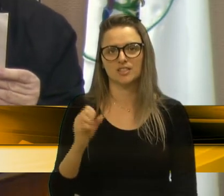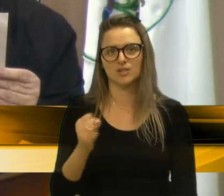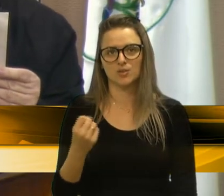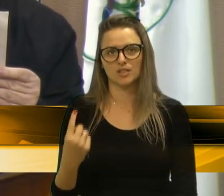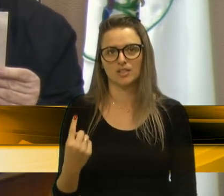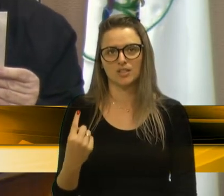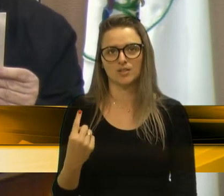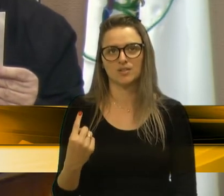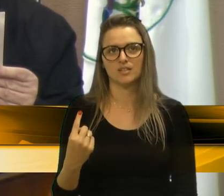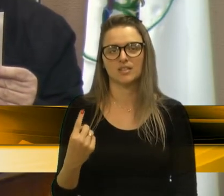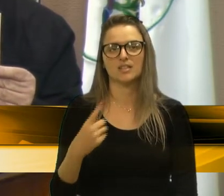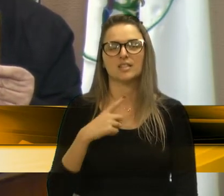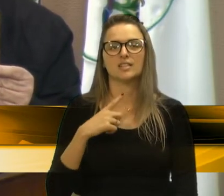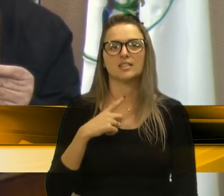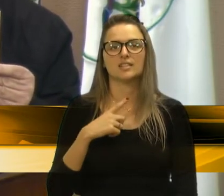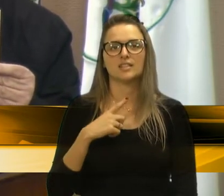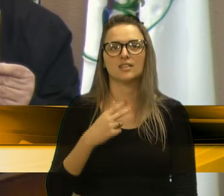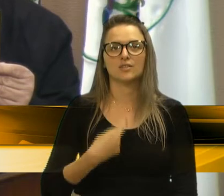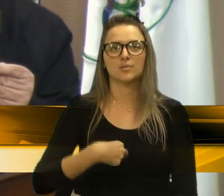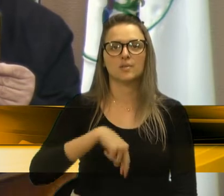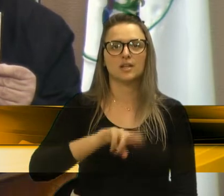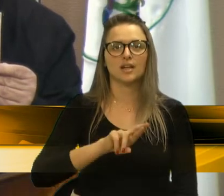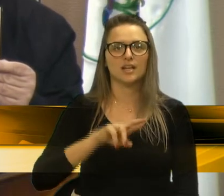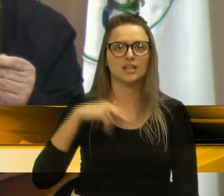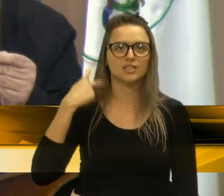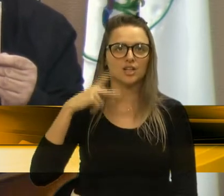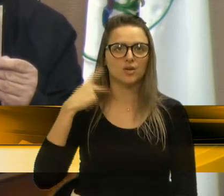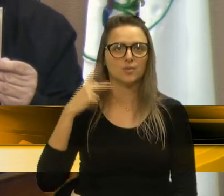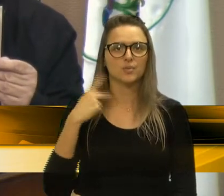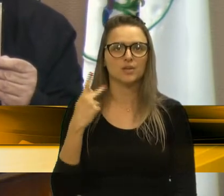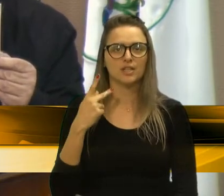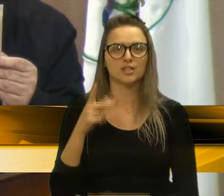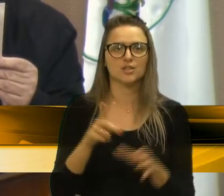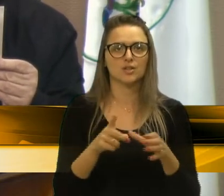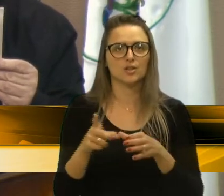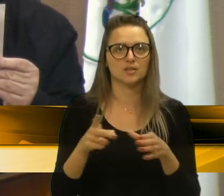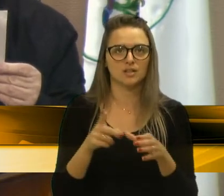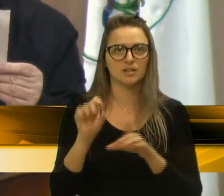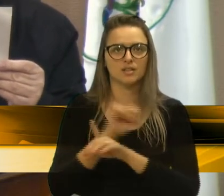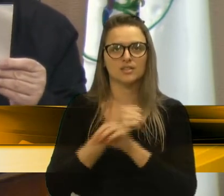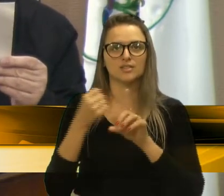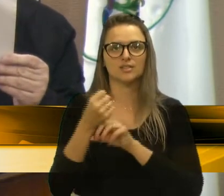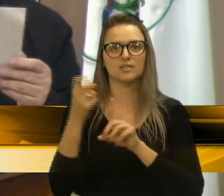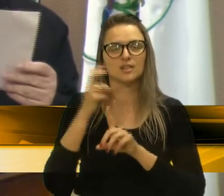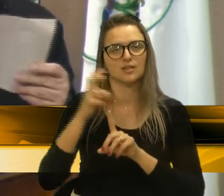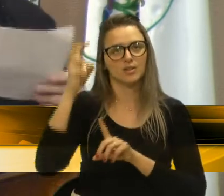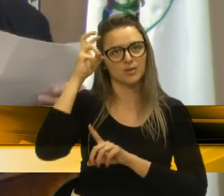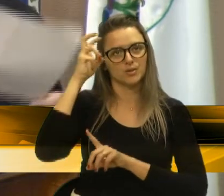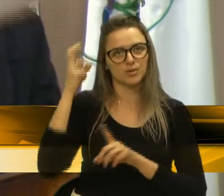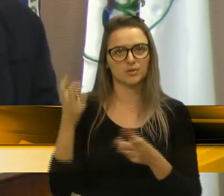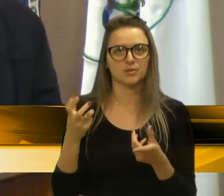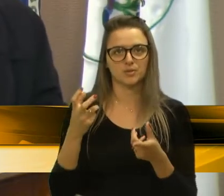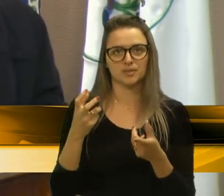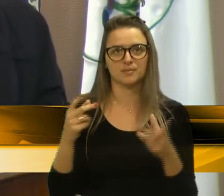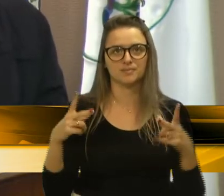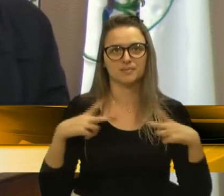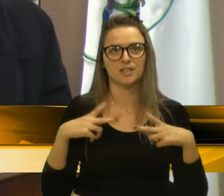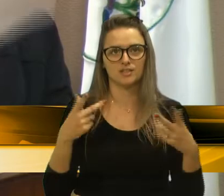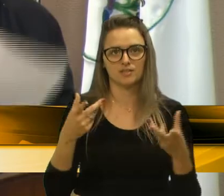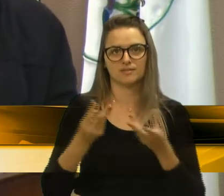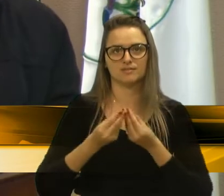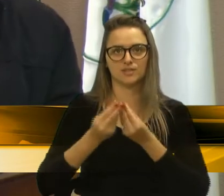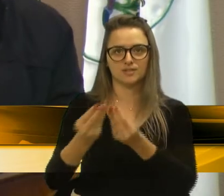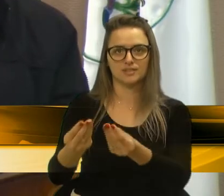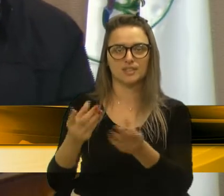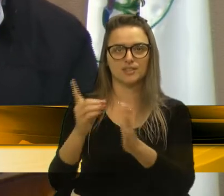eles ampliaram, então, para religioso, político, comercial, social e cultural de caráter privado. O